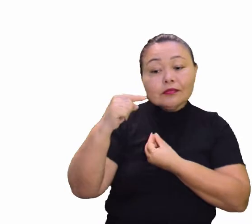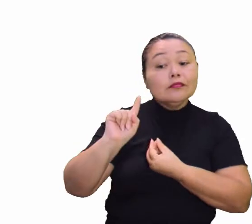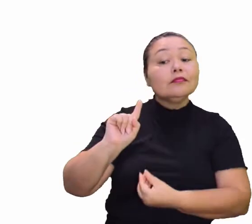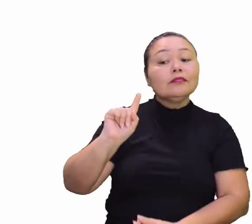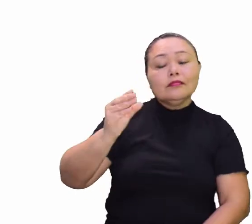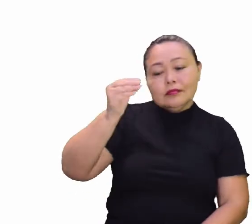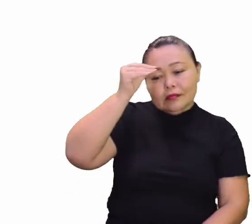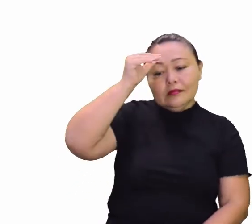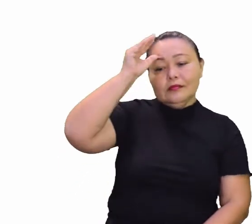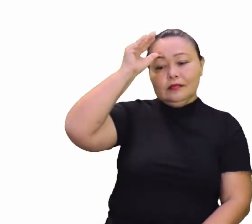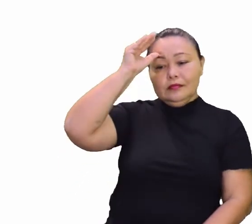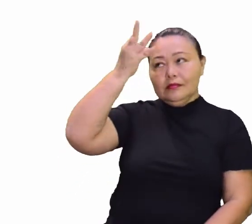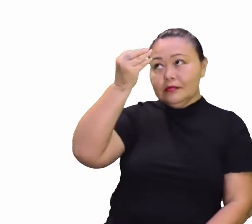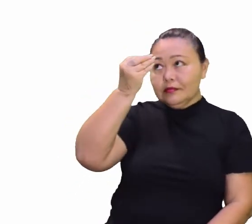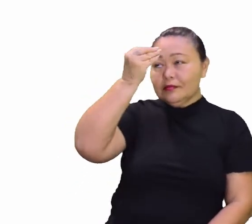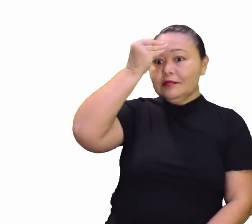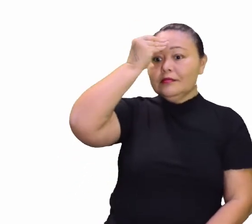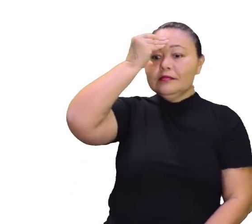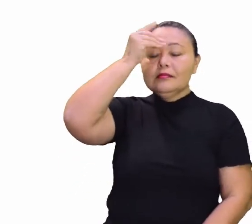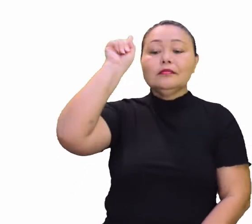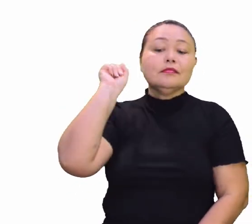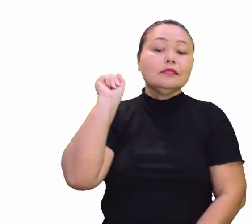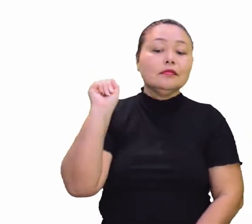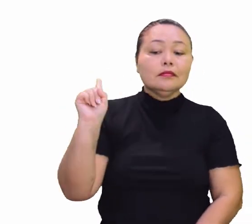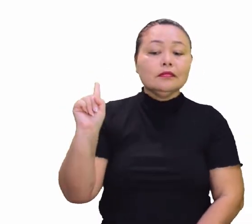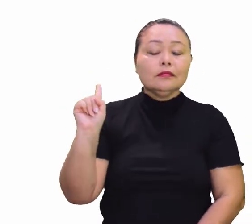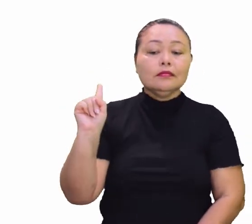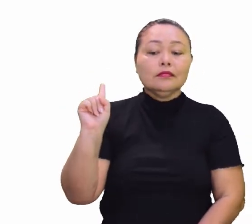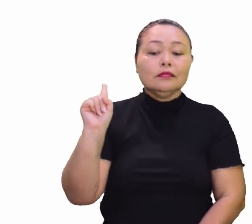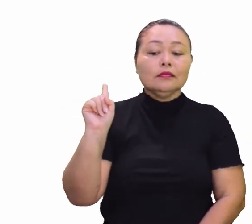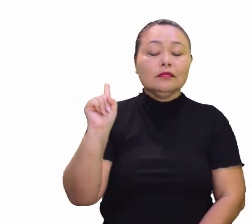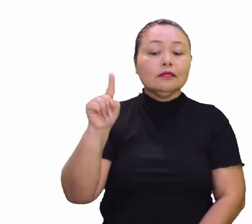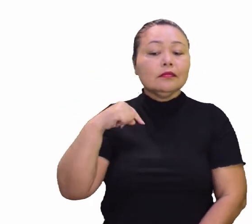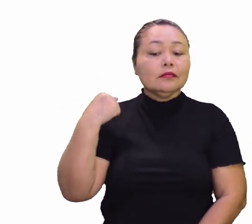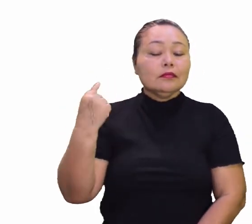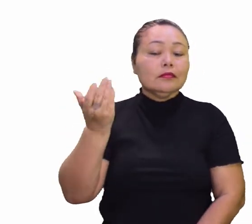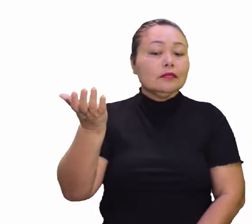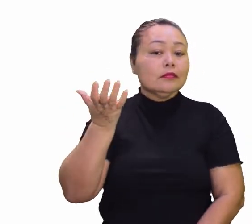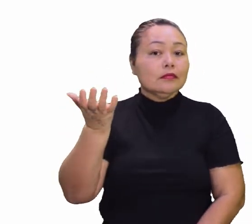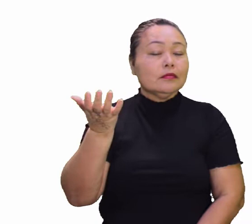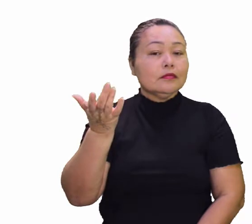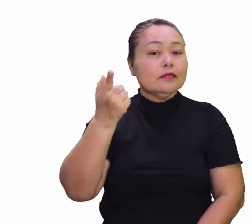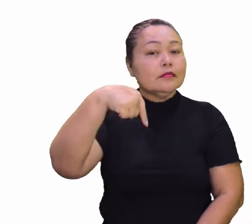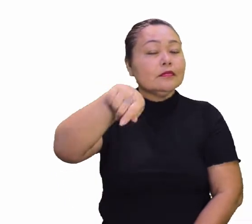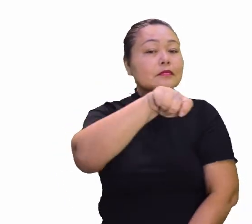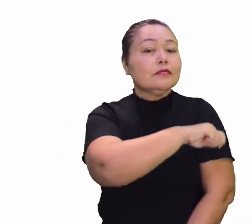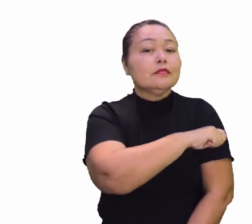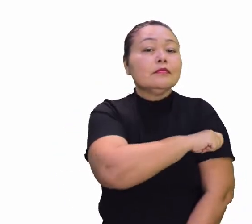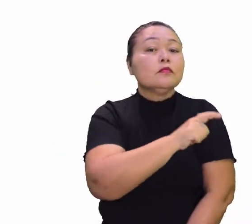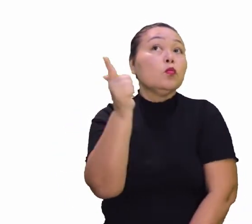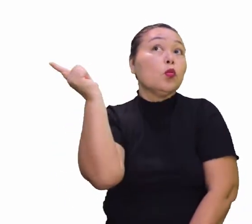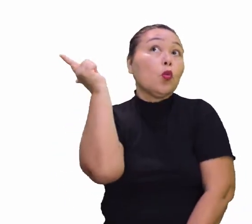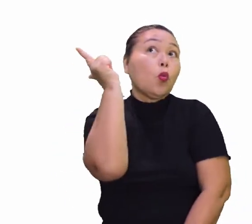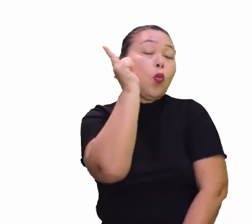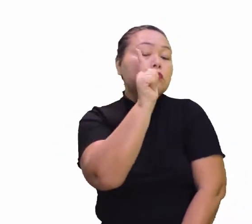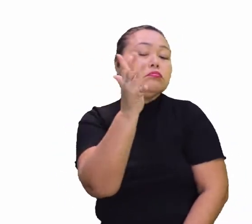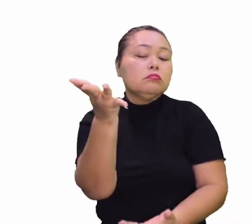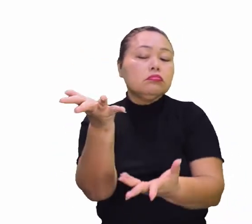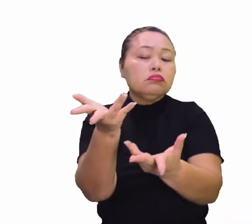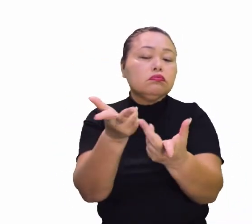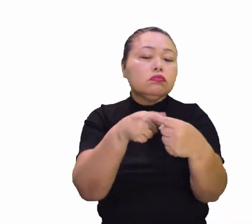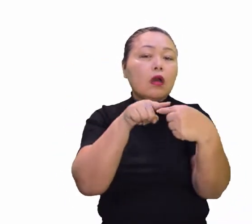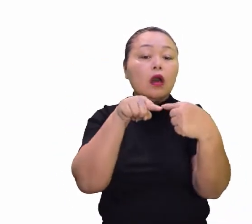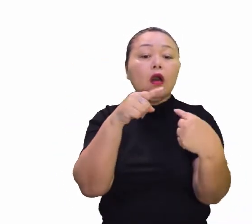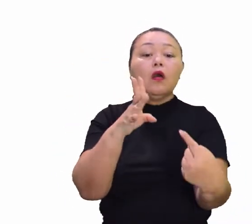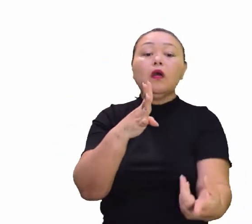professor. Ou seja, neste caso específico, a gente quer que o aluno adquira a habilidade